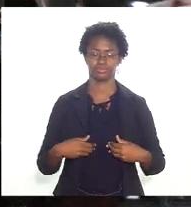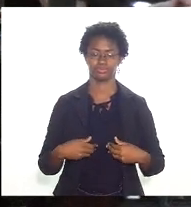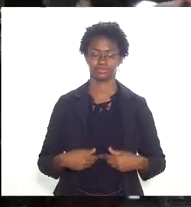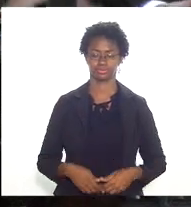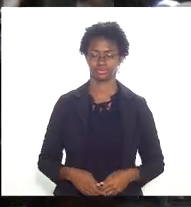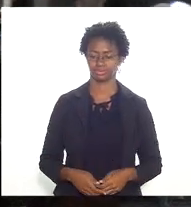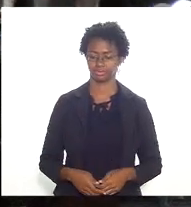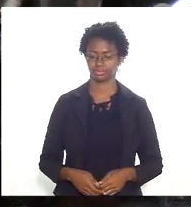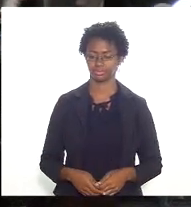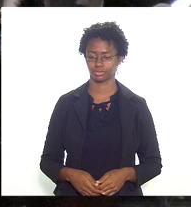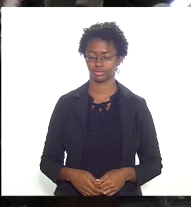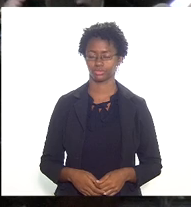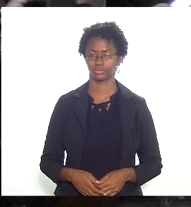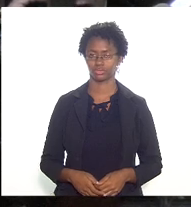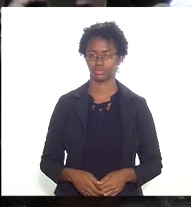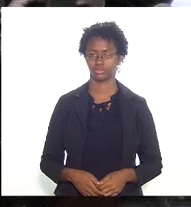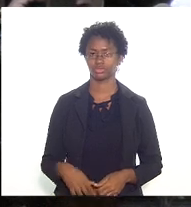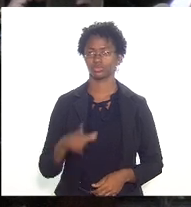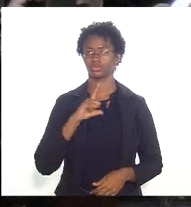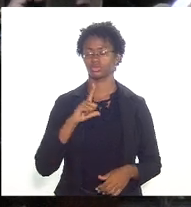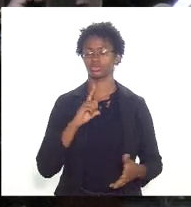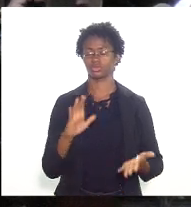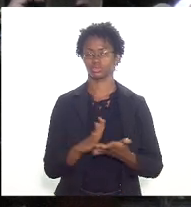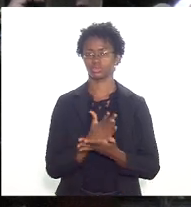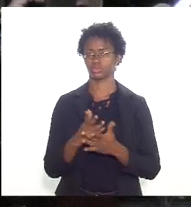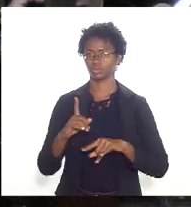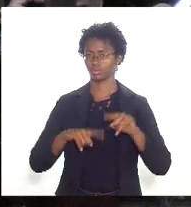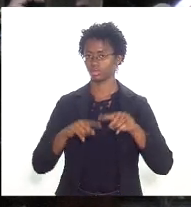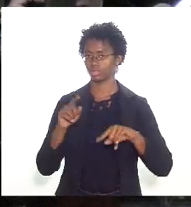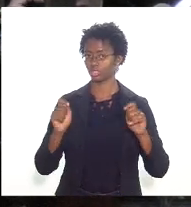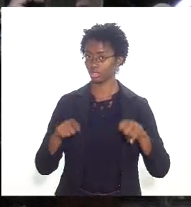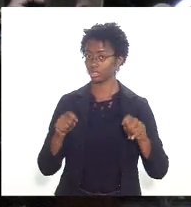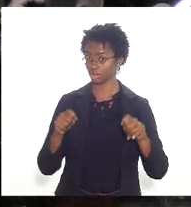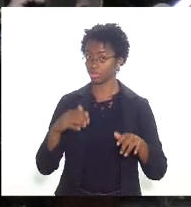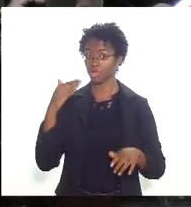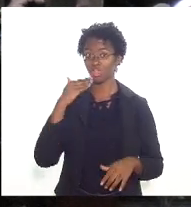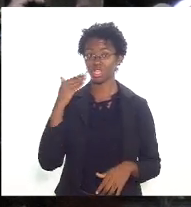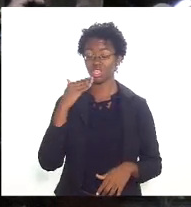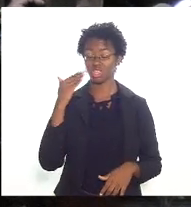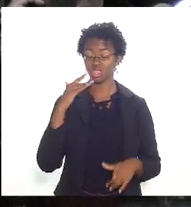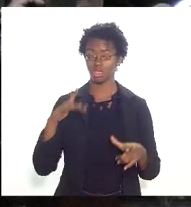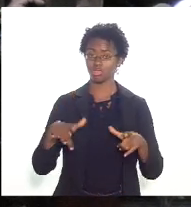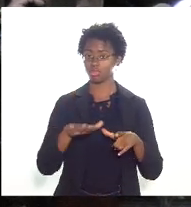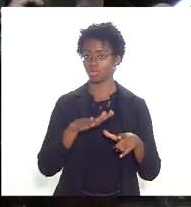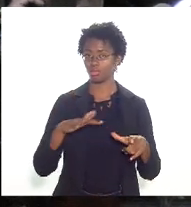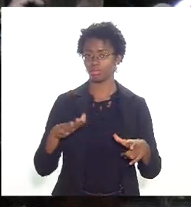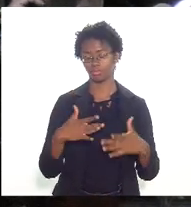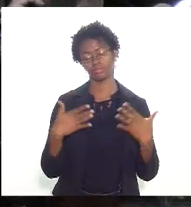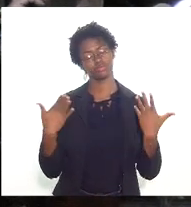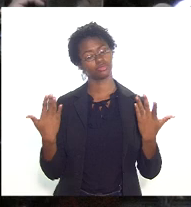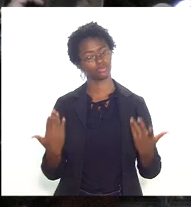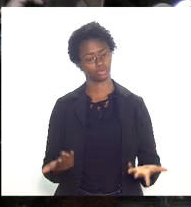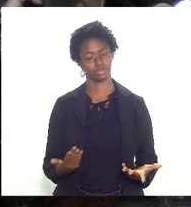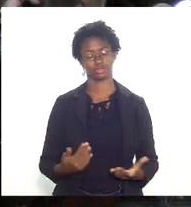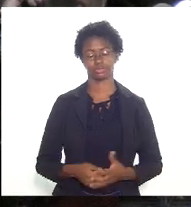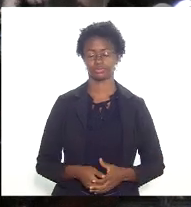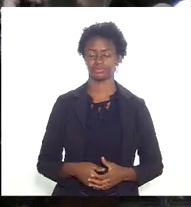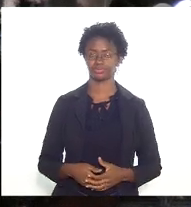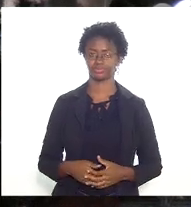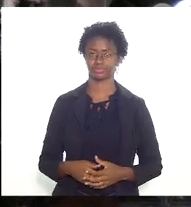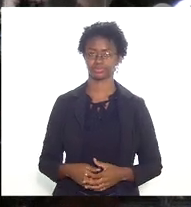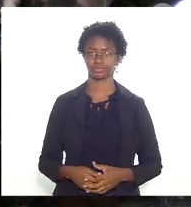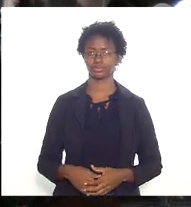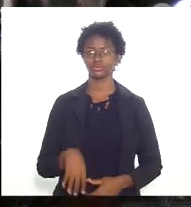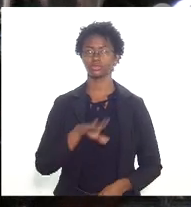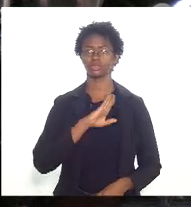dispositivos que podem usar inclusive em relação ao meio ambiente então o governo federal